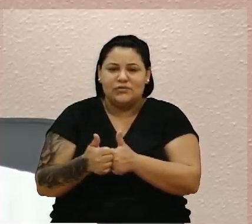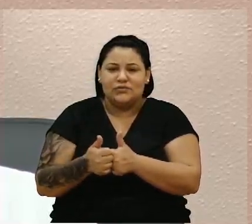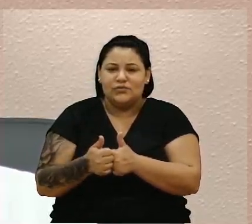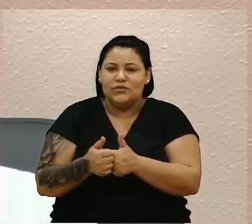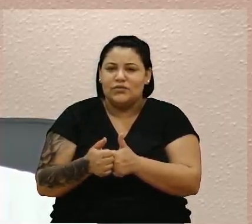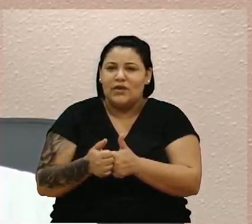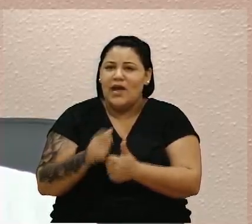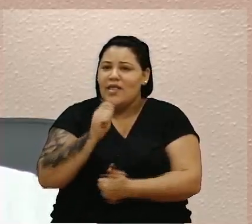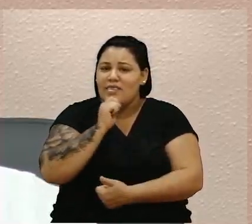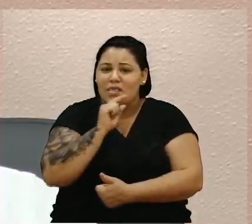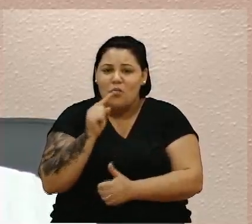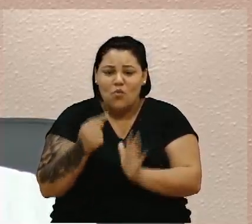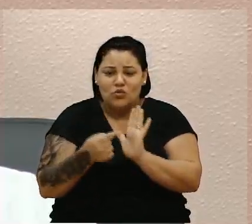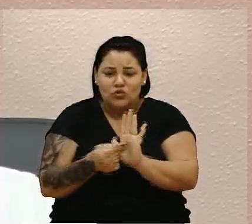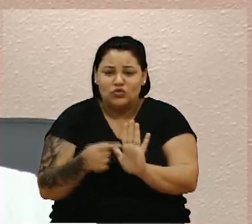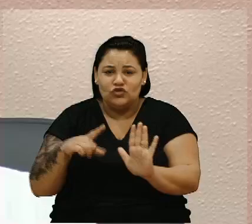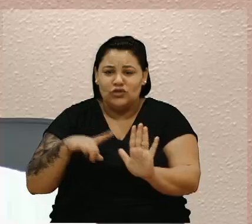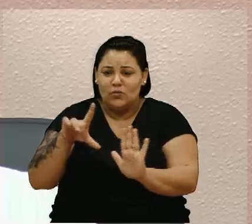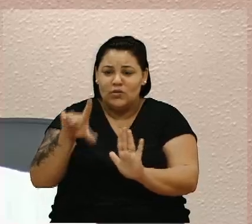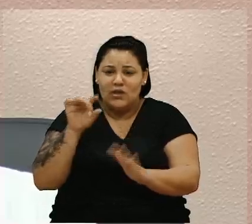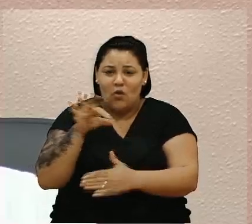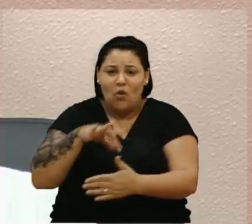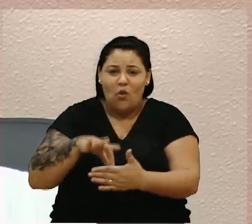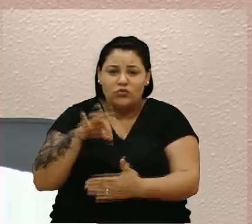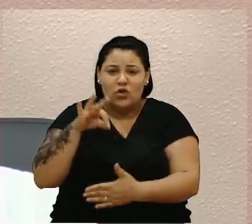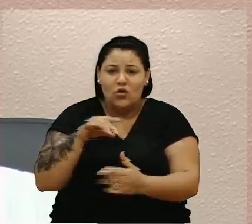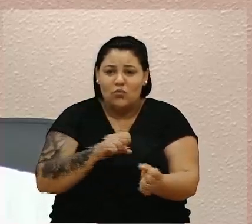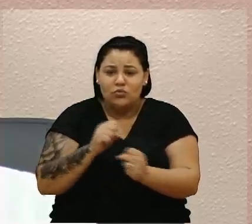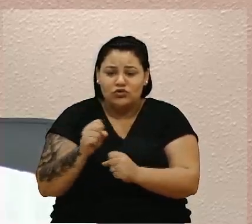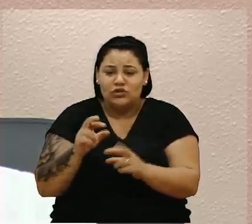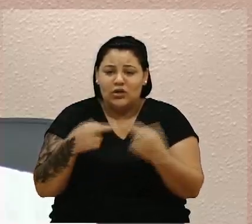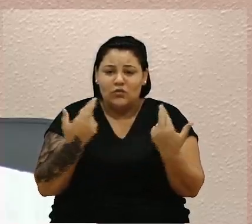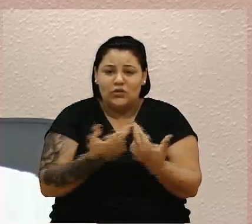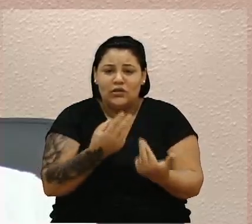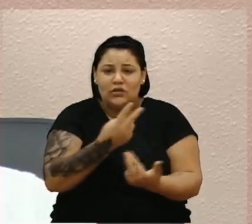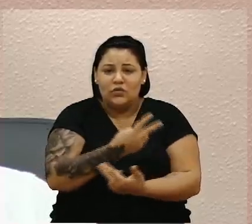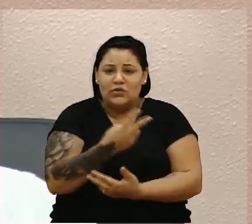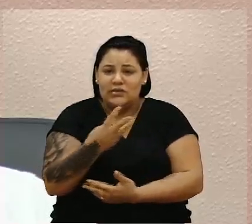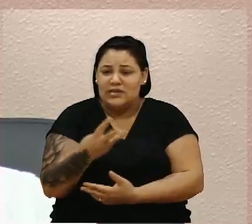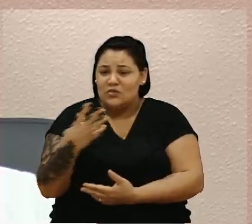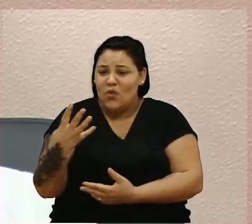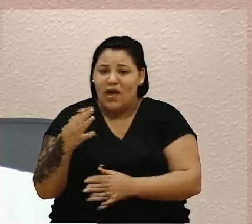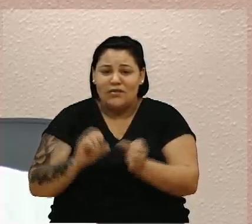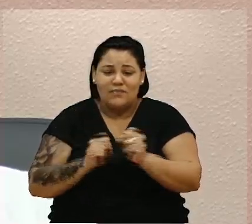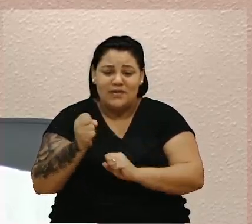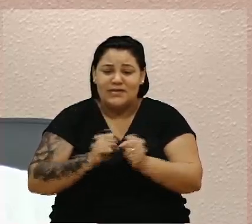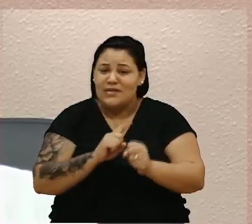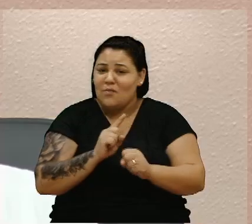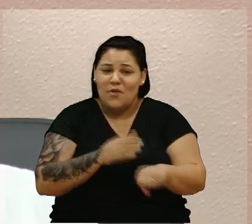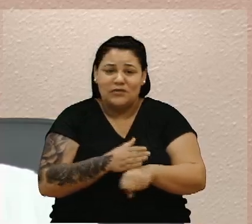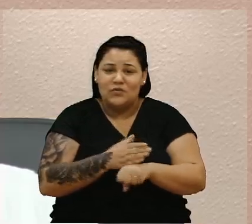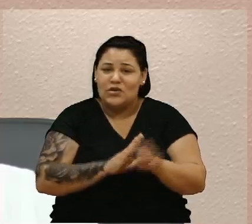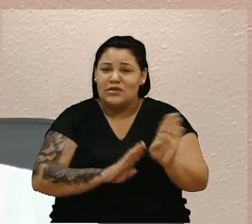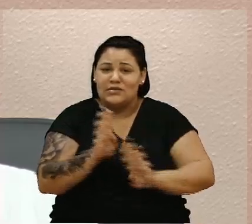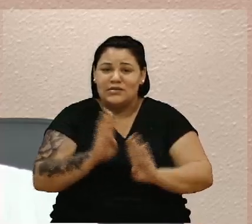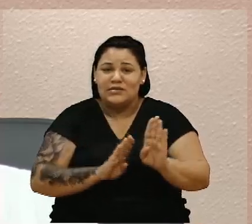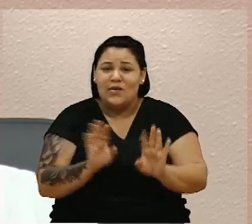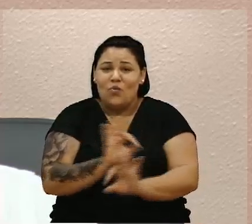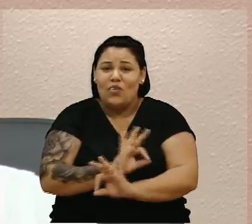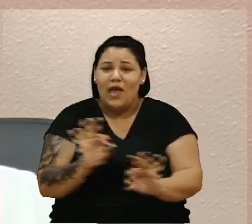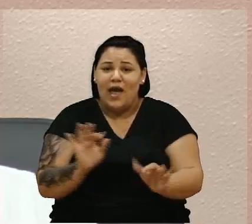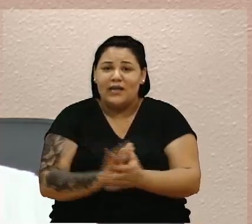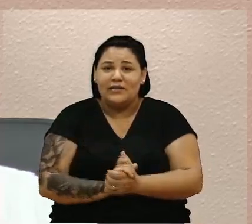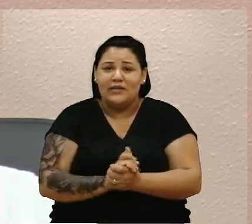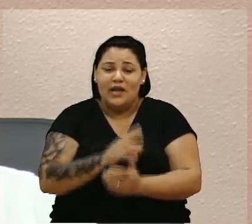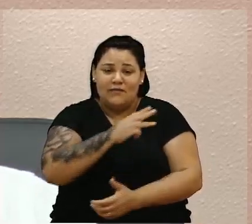apareceu, tinha opção de consórcio, podia reunir 3, 4 empresas, não apareceu uma empresa. A empresa Avisat com 2 envelopes, um